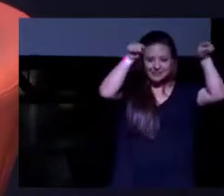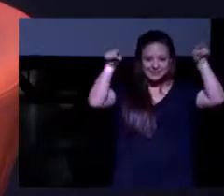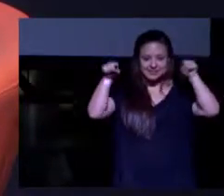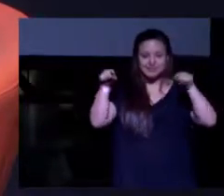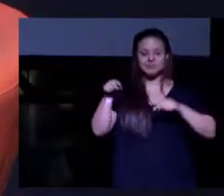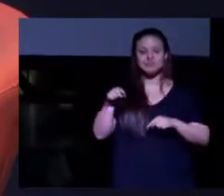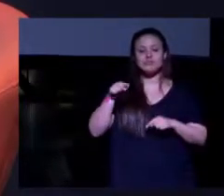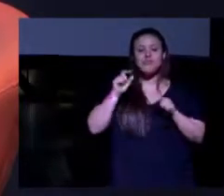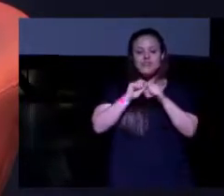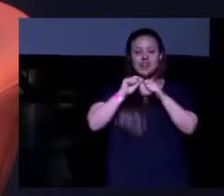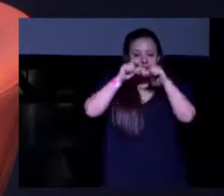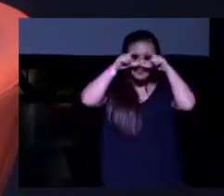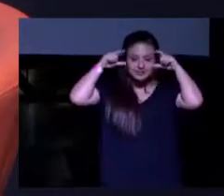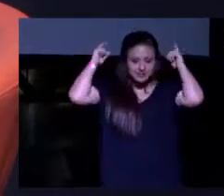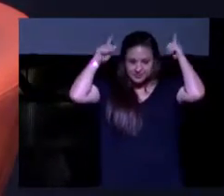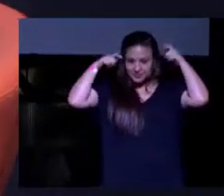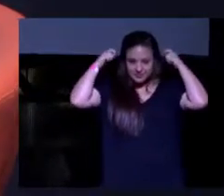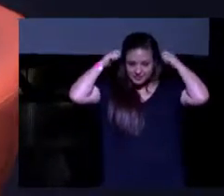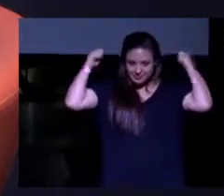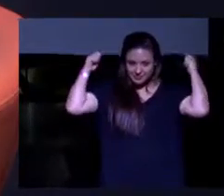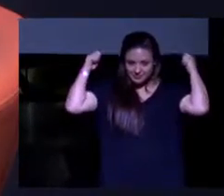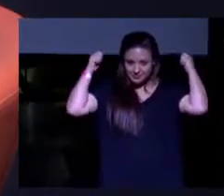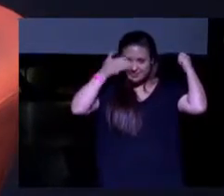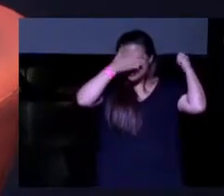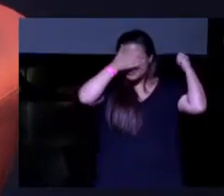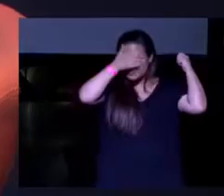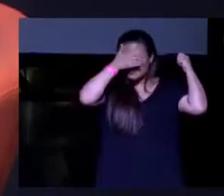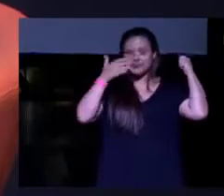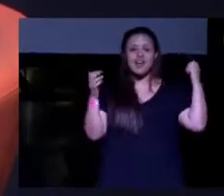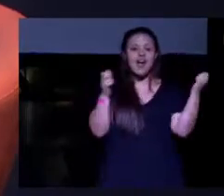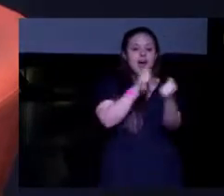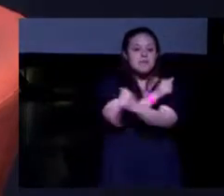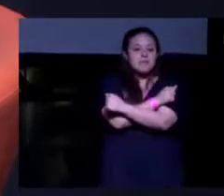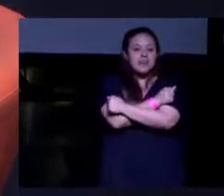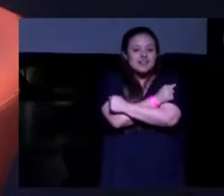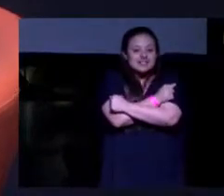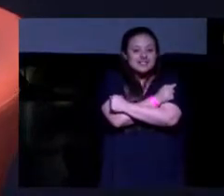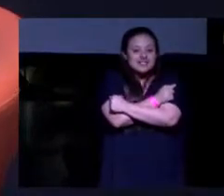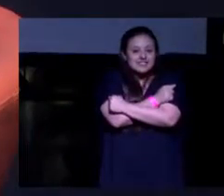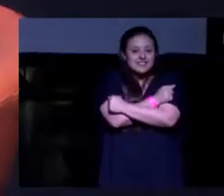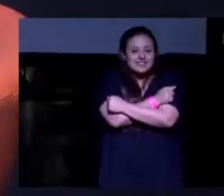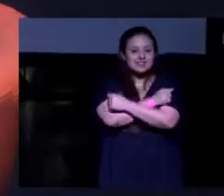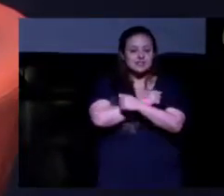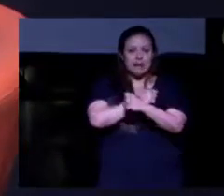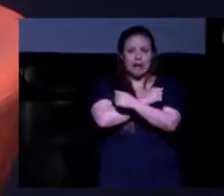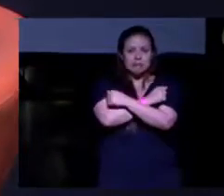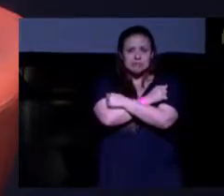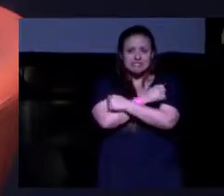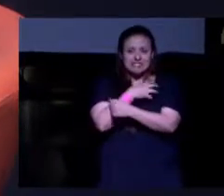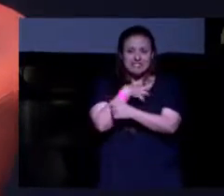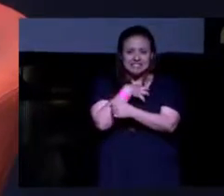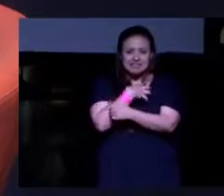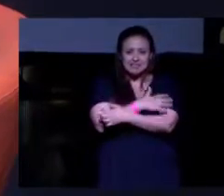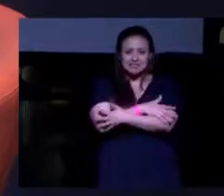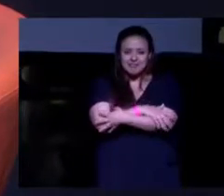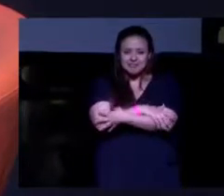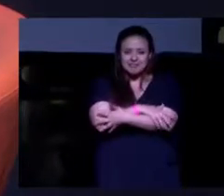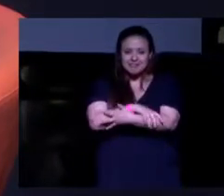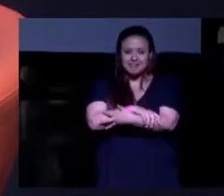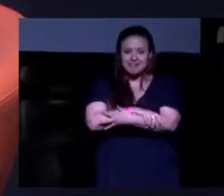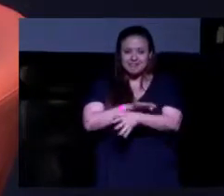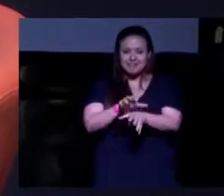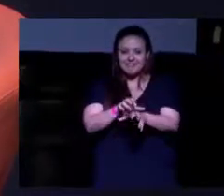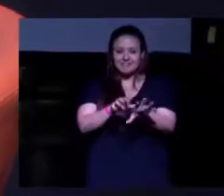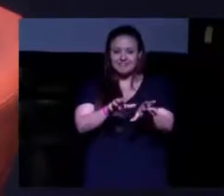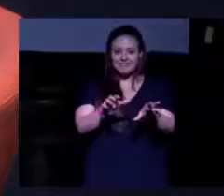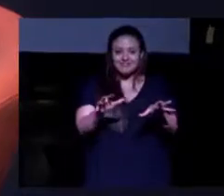vendadas, se abraçando. Né? E como a percepção vendada das pessoas muda completamente quando eles tiram a venda e têm que fazer a mesma coisa.